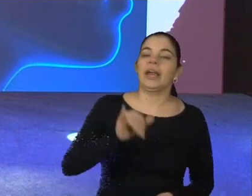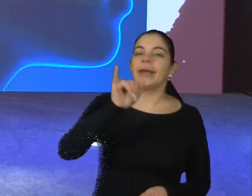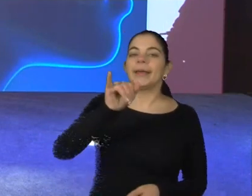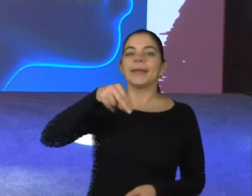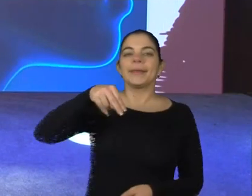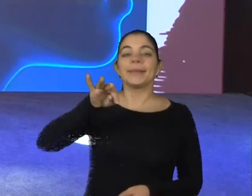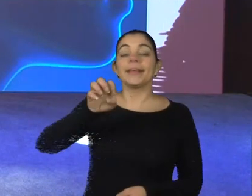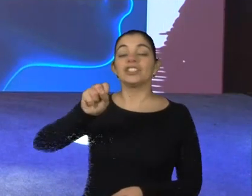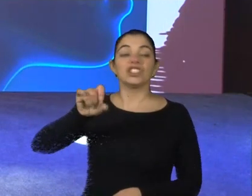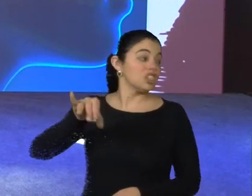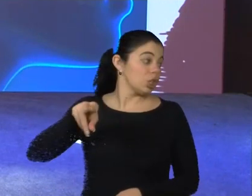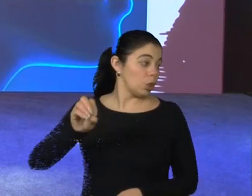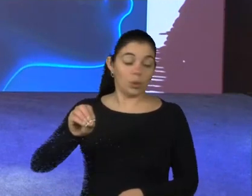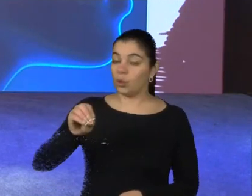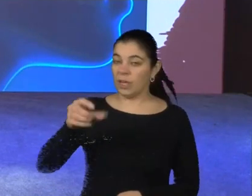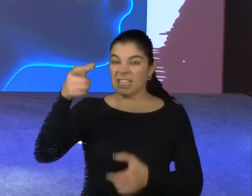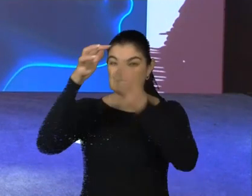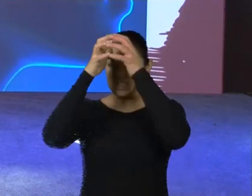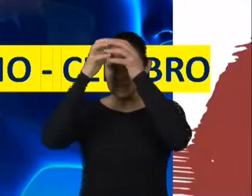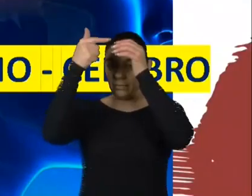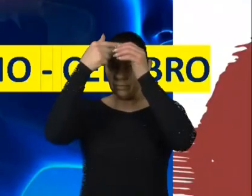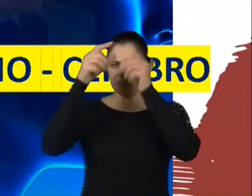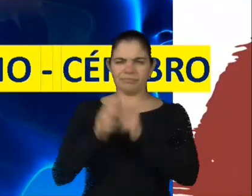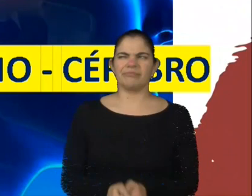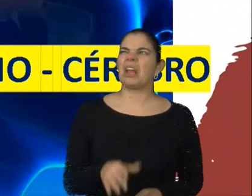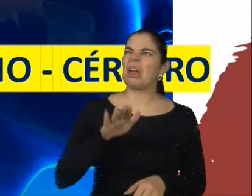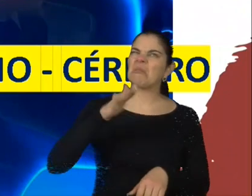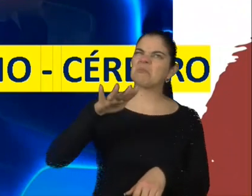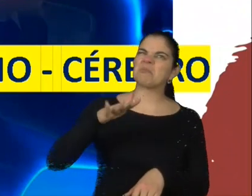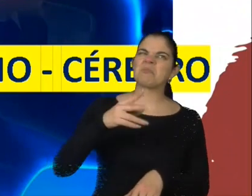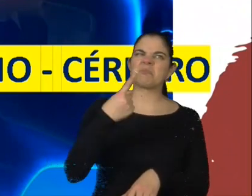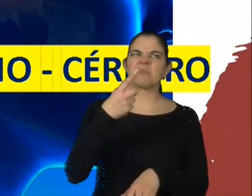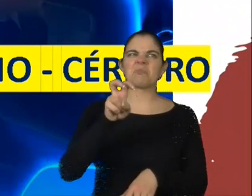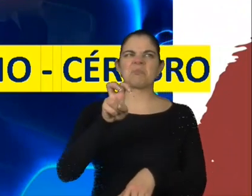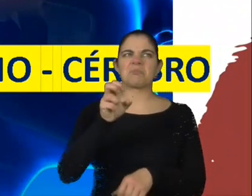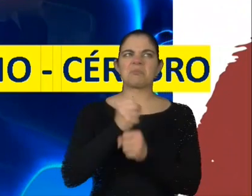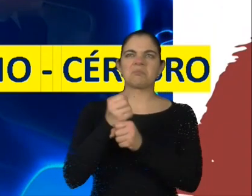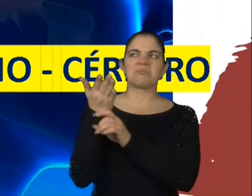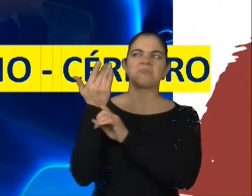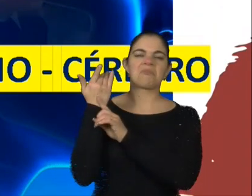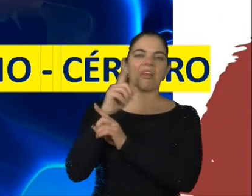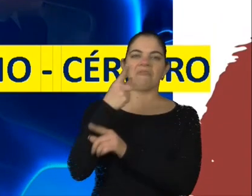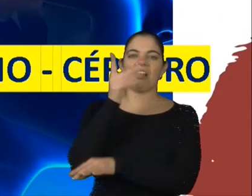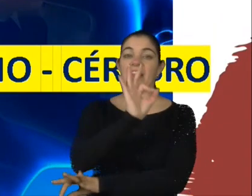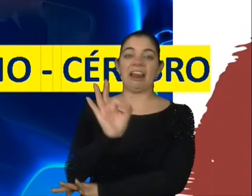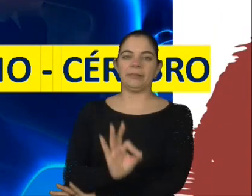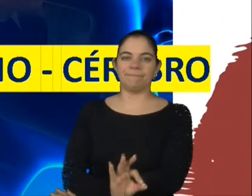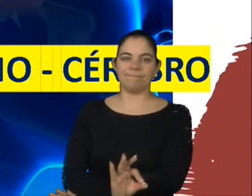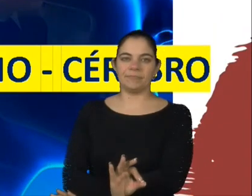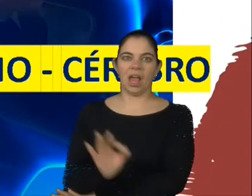Antigamente, há mais de 15 anos atrás, ninguém falava nisso. E isso foi pegando força, tem cada vez